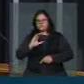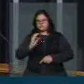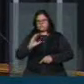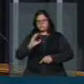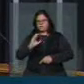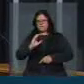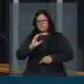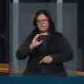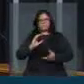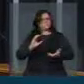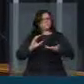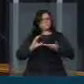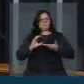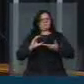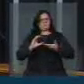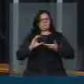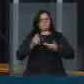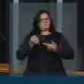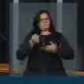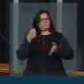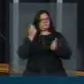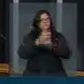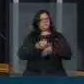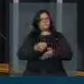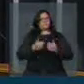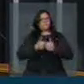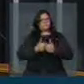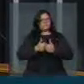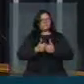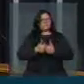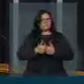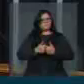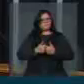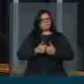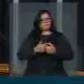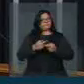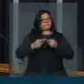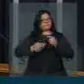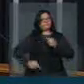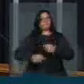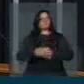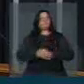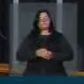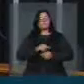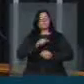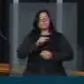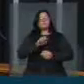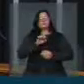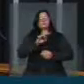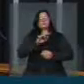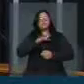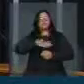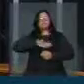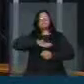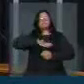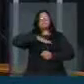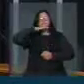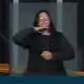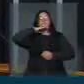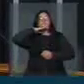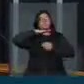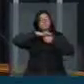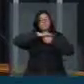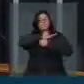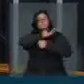passagem? De maneira nenhuma. Isso aí foi a gota d'água. Foi o